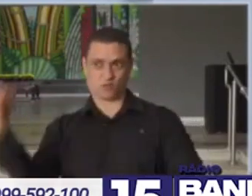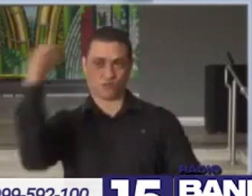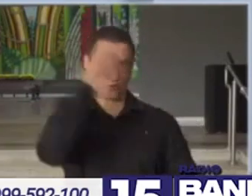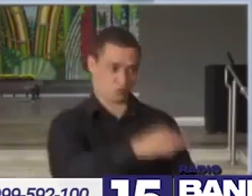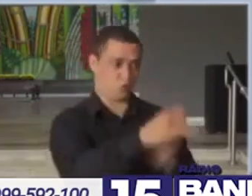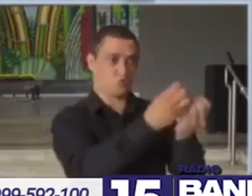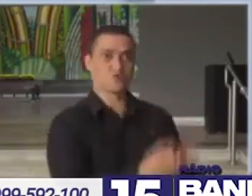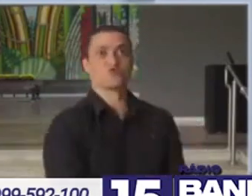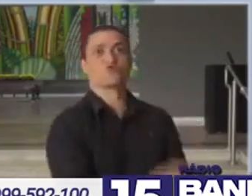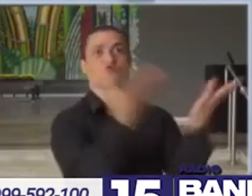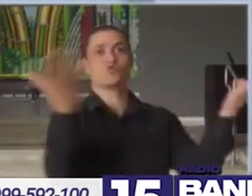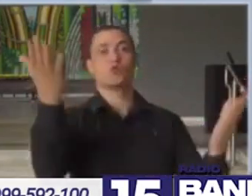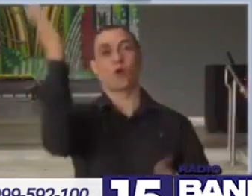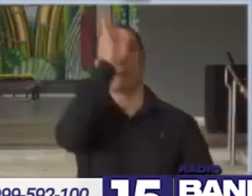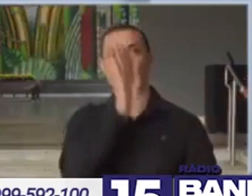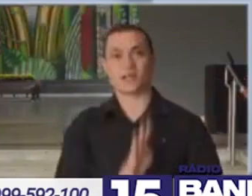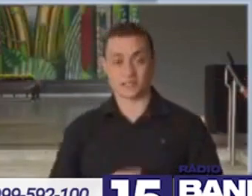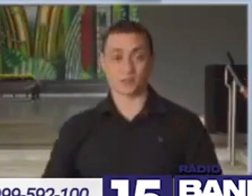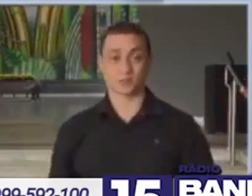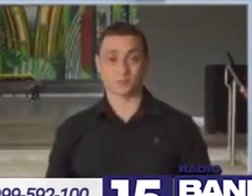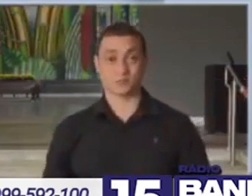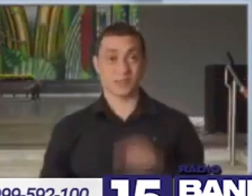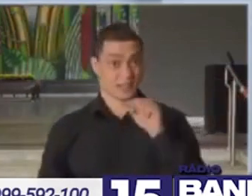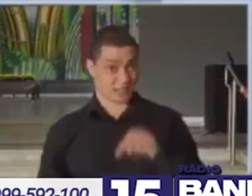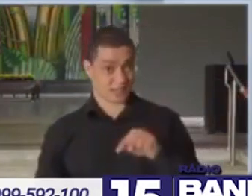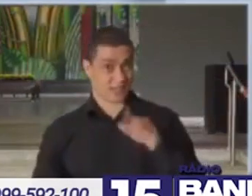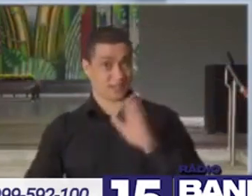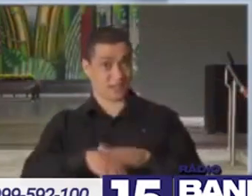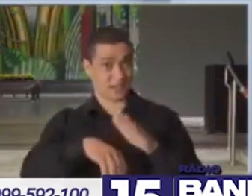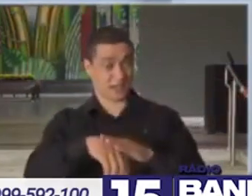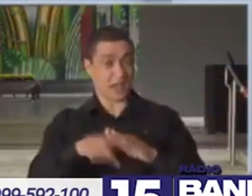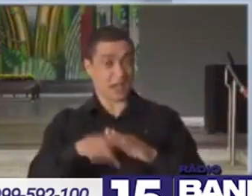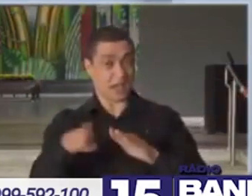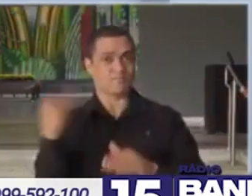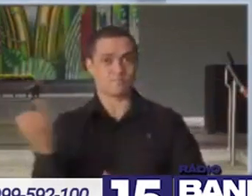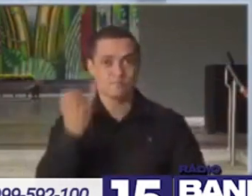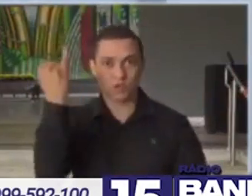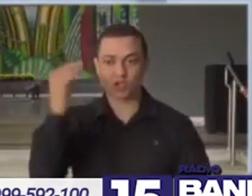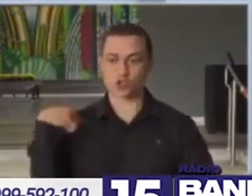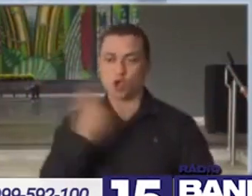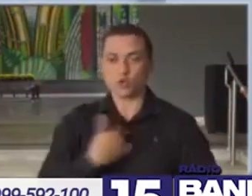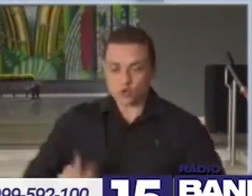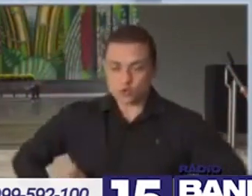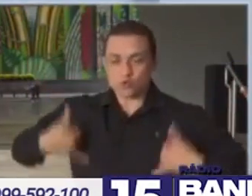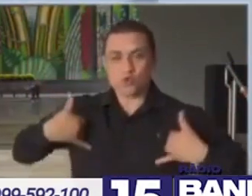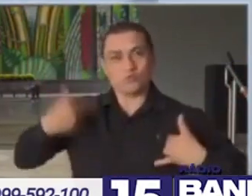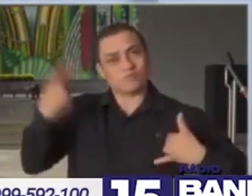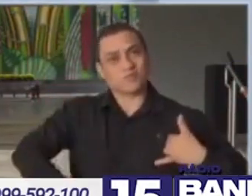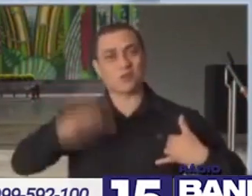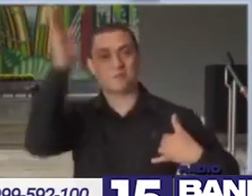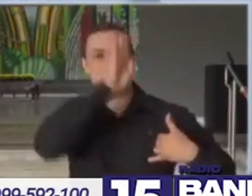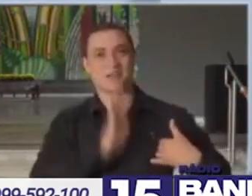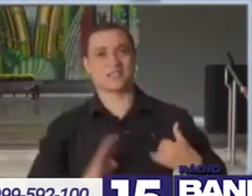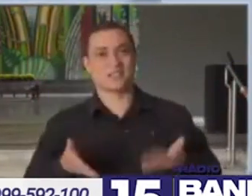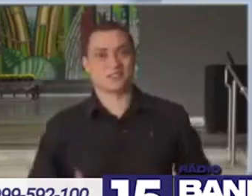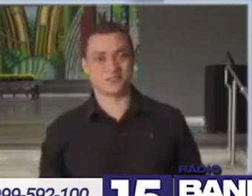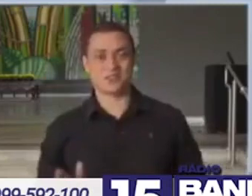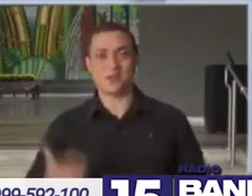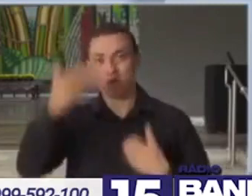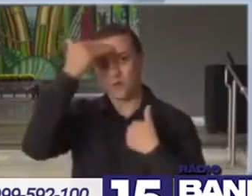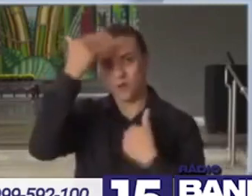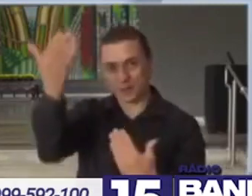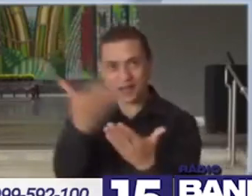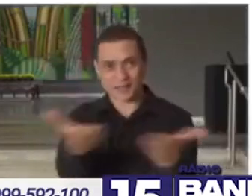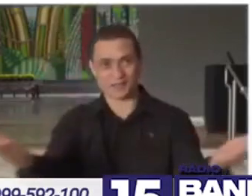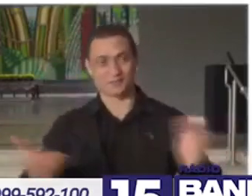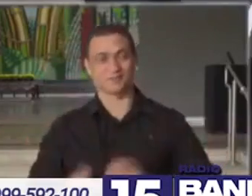do voo 9555. Estamos embarcando agora mesmo de Pequim, na China, para São Paulo, um lote